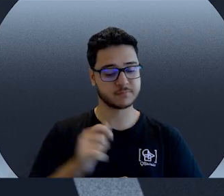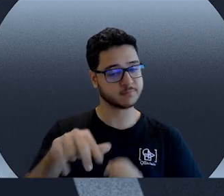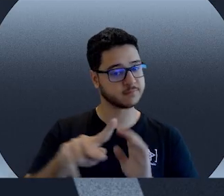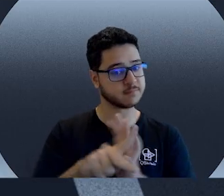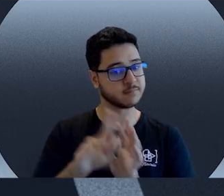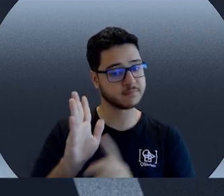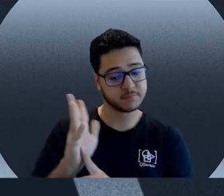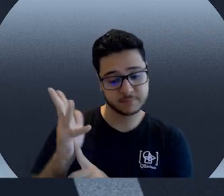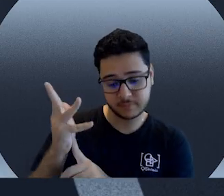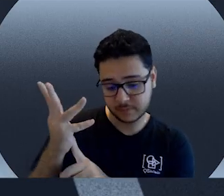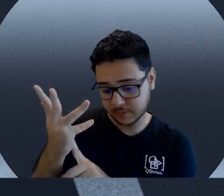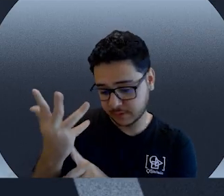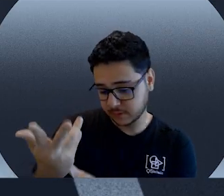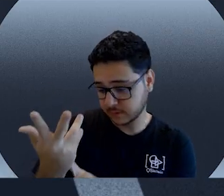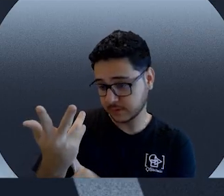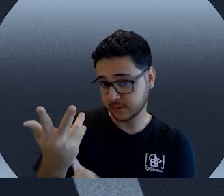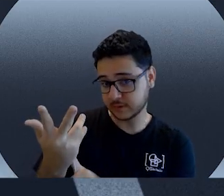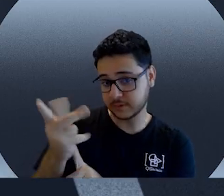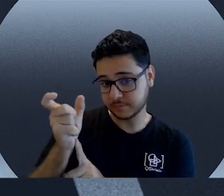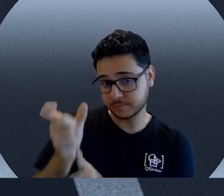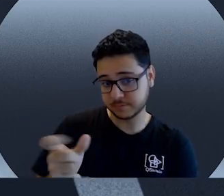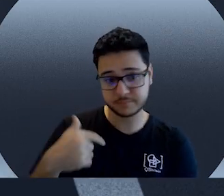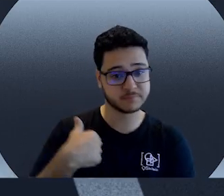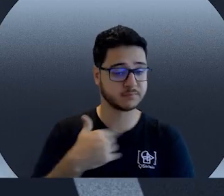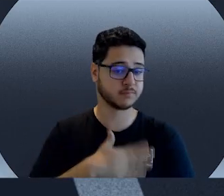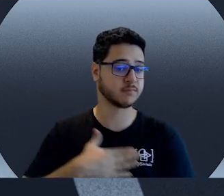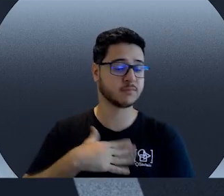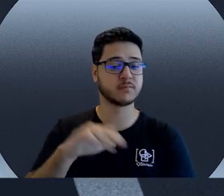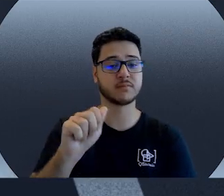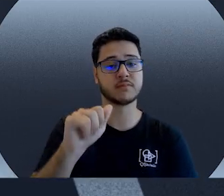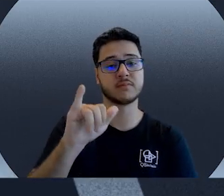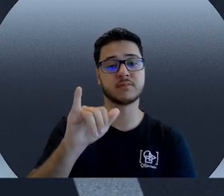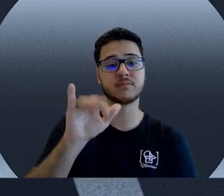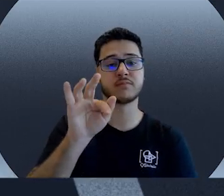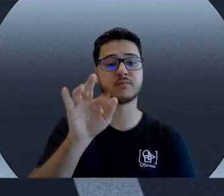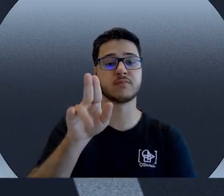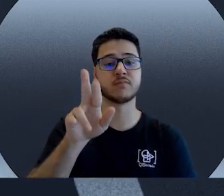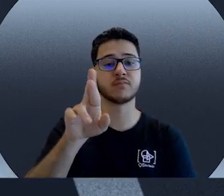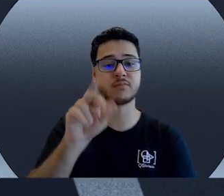Esse artista eu gosto bastante, Olafur Eliasson.